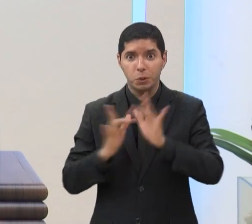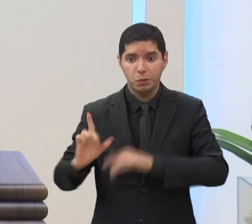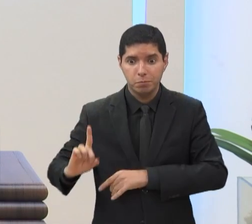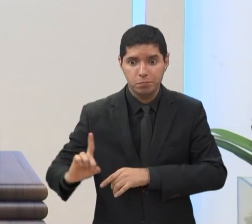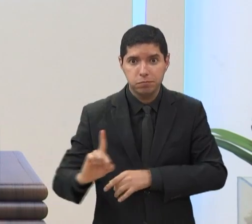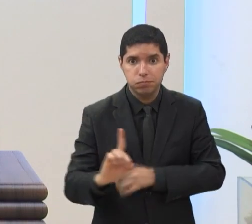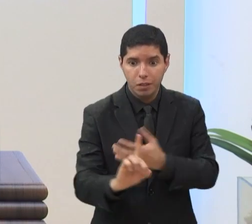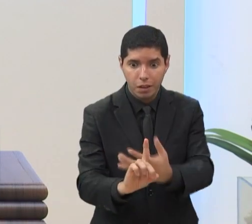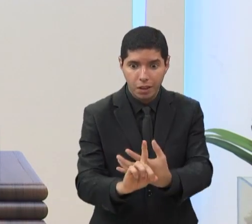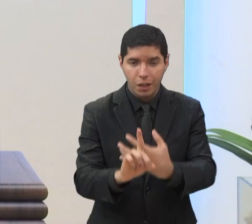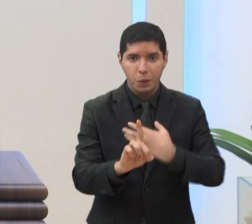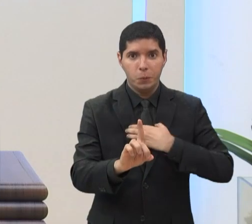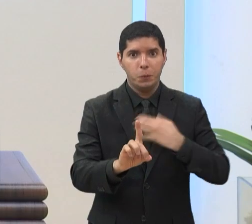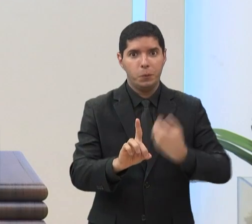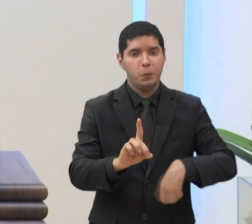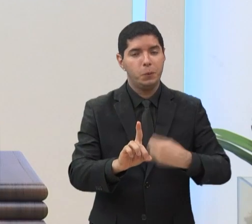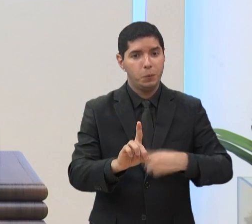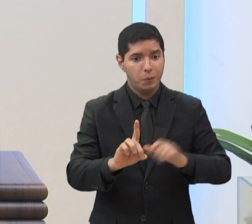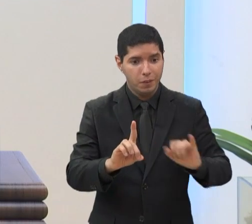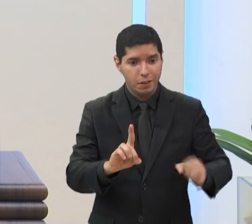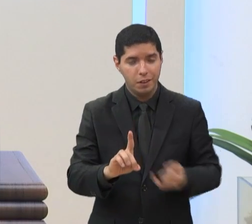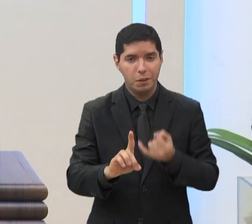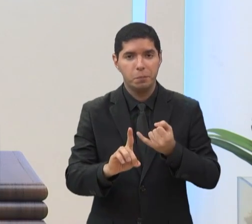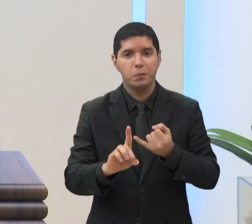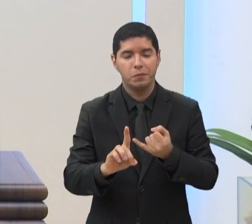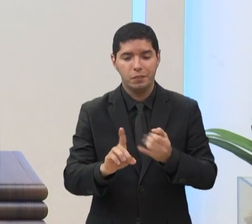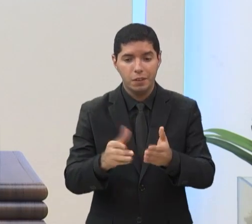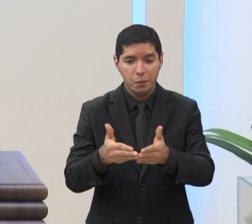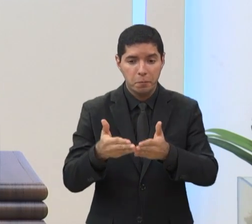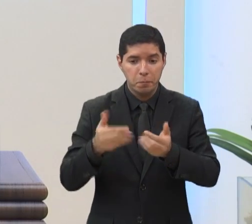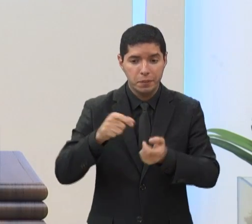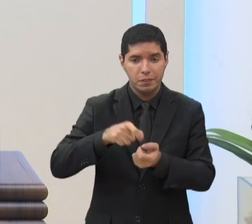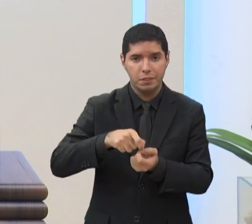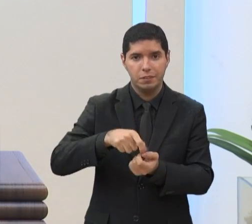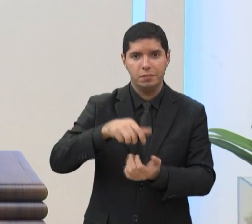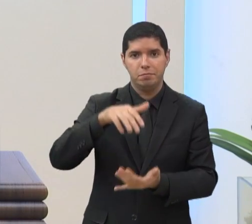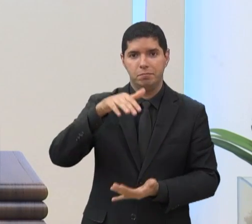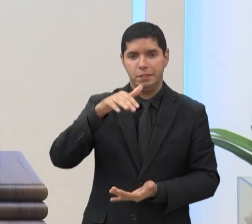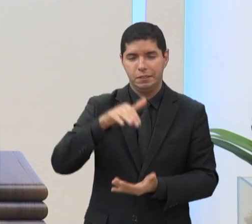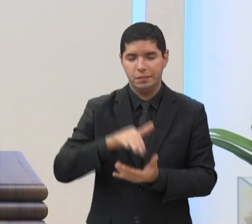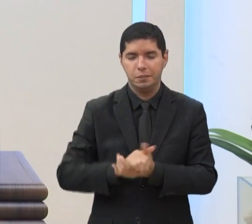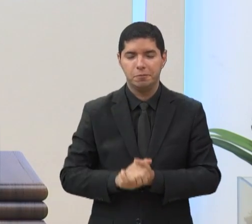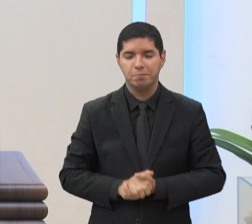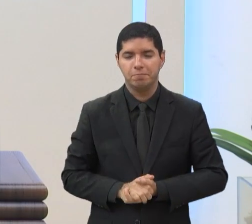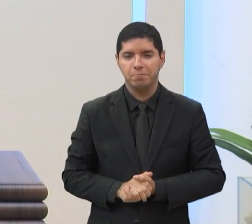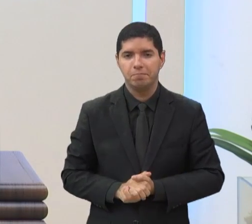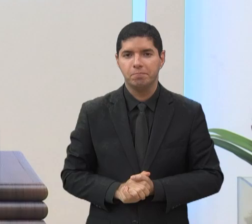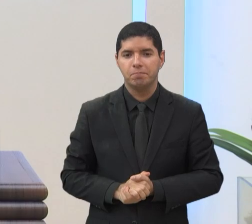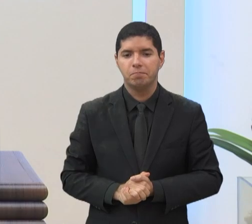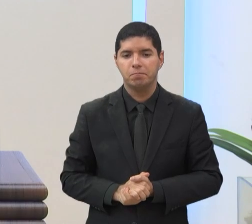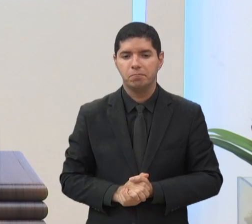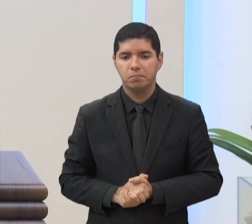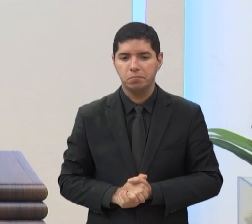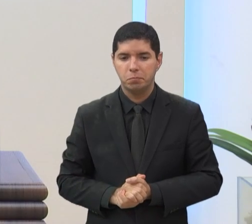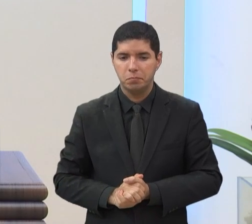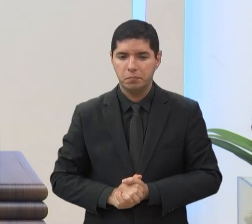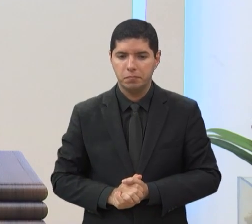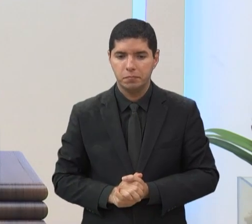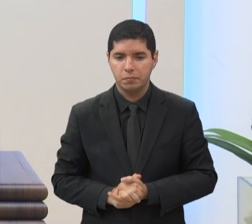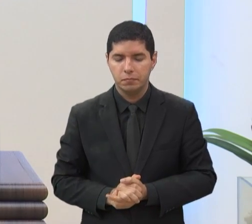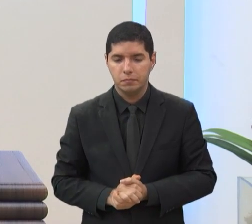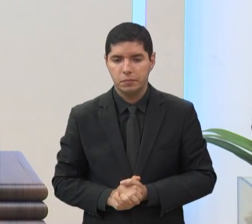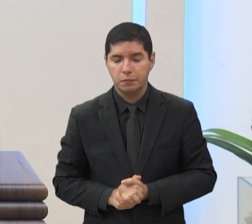passando aonde você está. Glória ao nome do Senhor para sempre. E diz aqui que